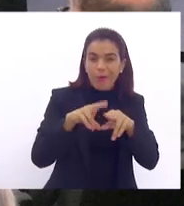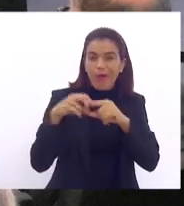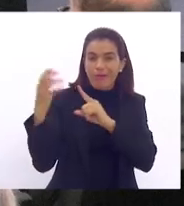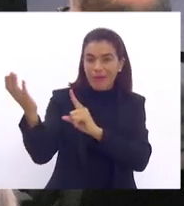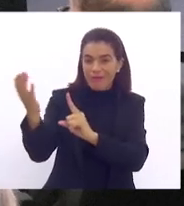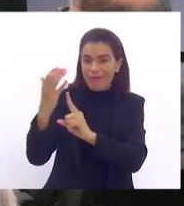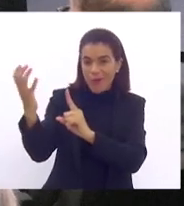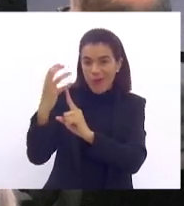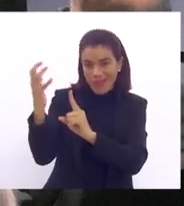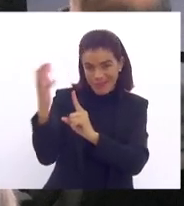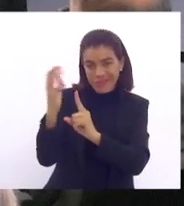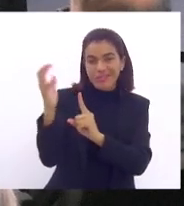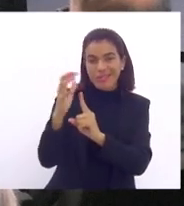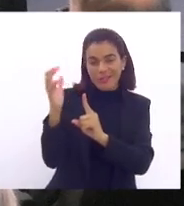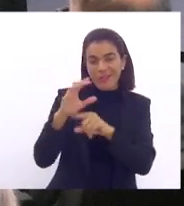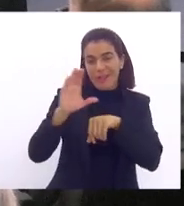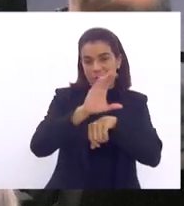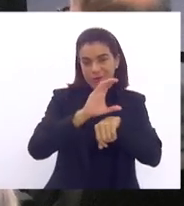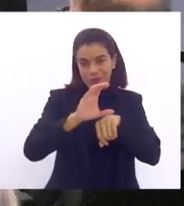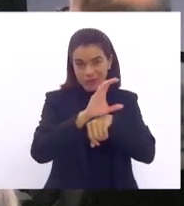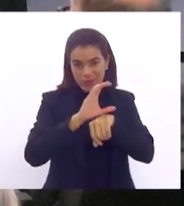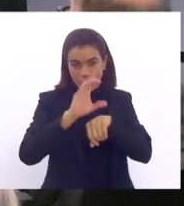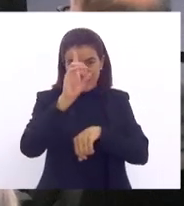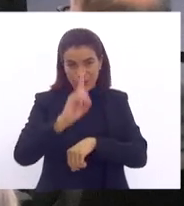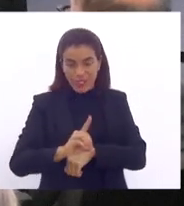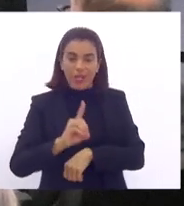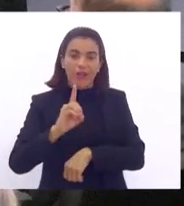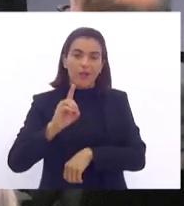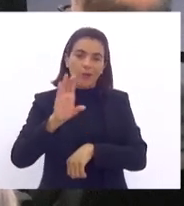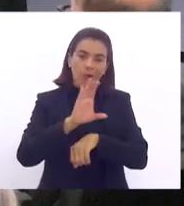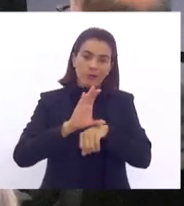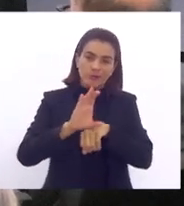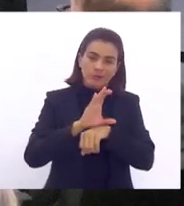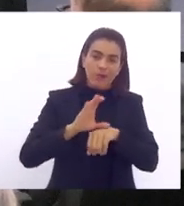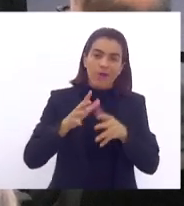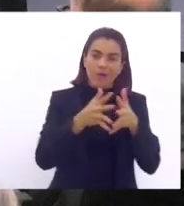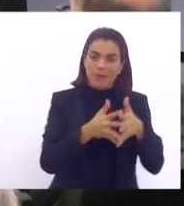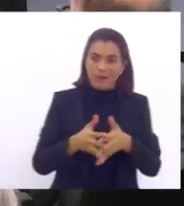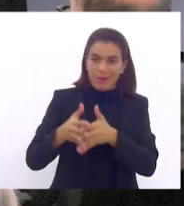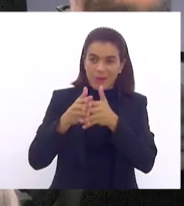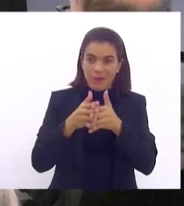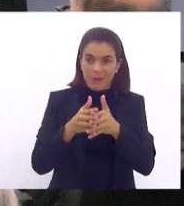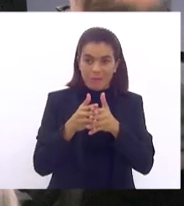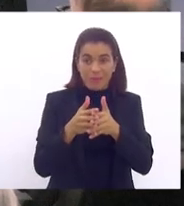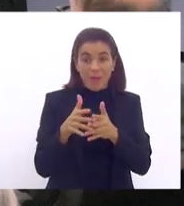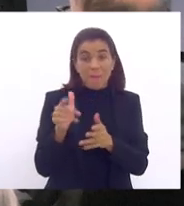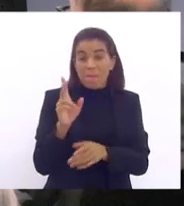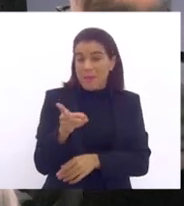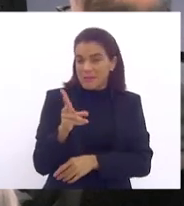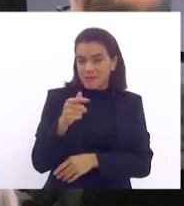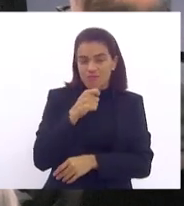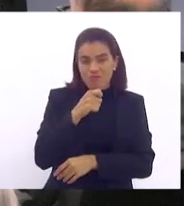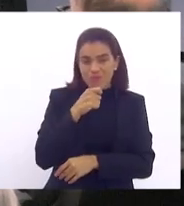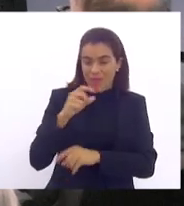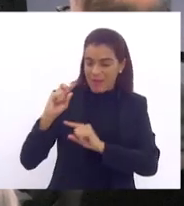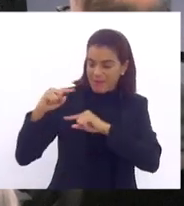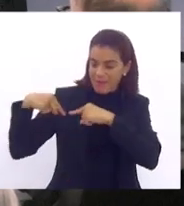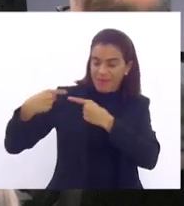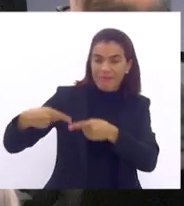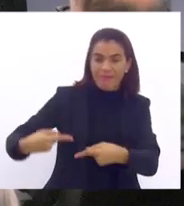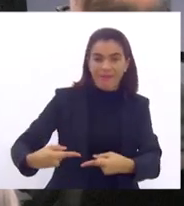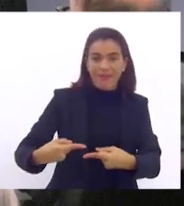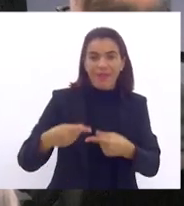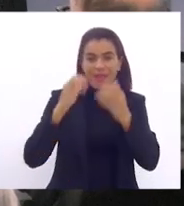nosso constitucionalismo do do Direito Constitucional americano é muito grande muito embora essa herança a gente não tenha de respeitar o mandato